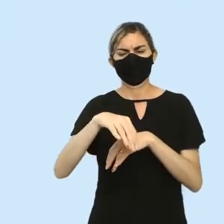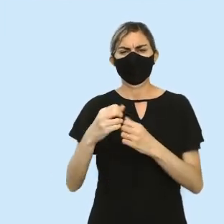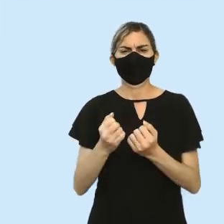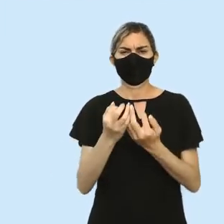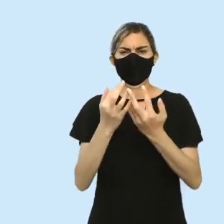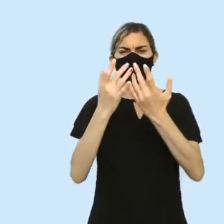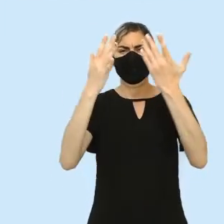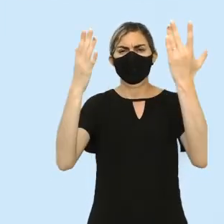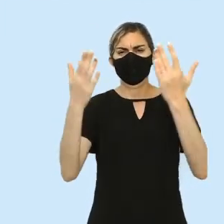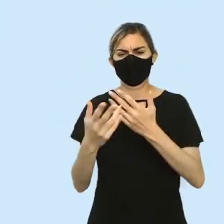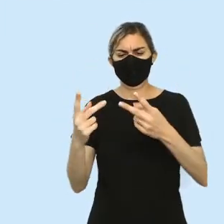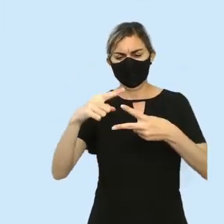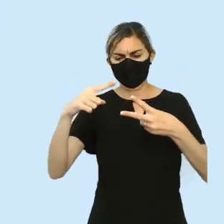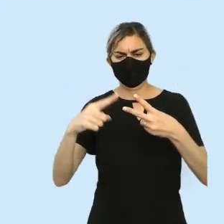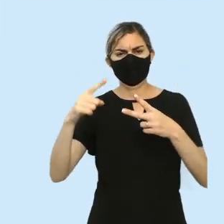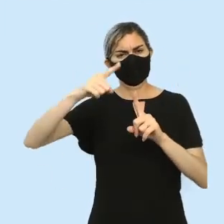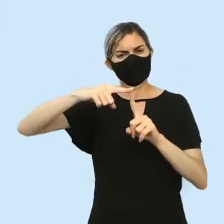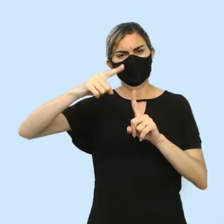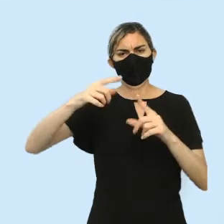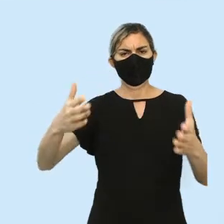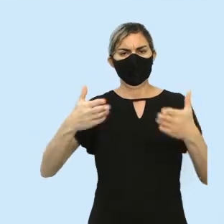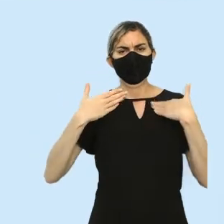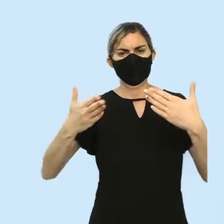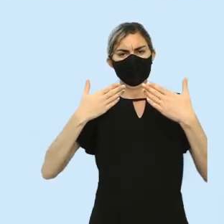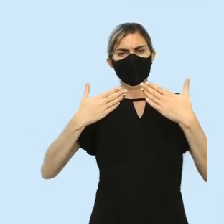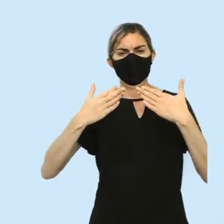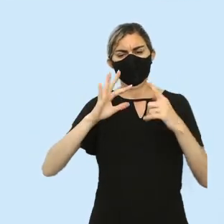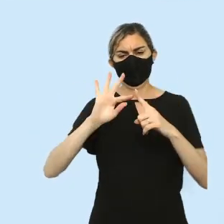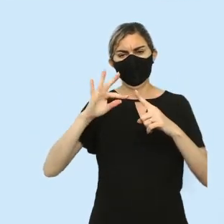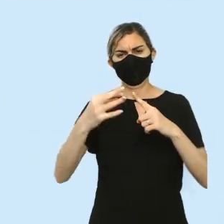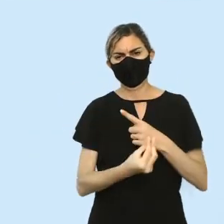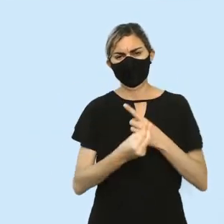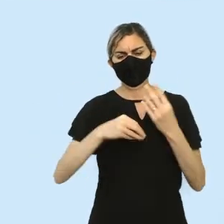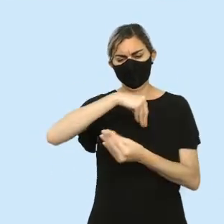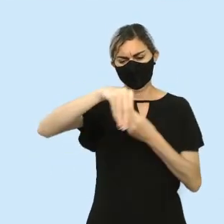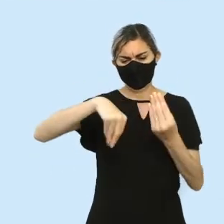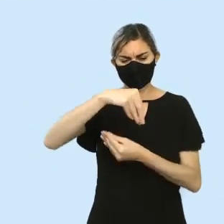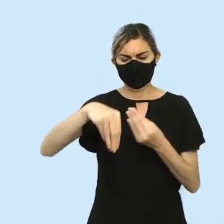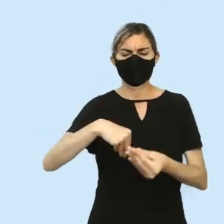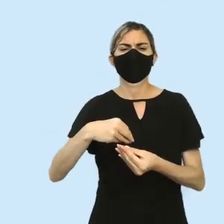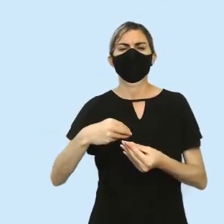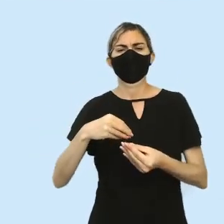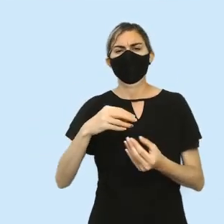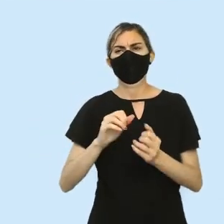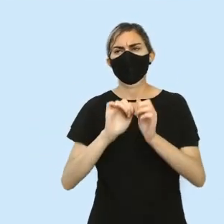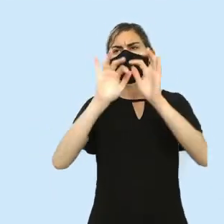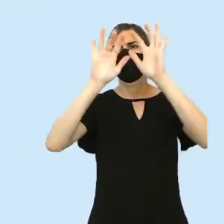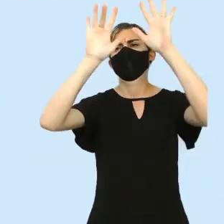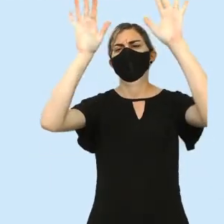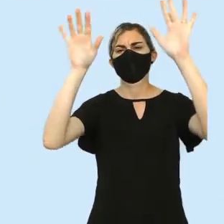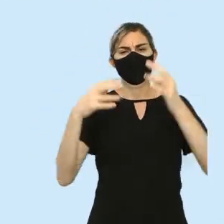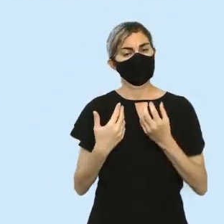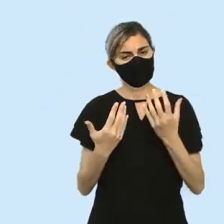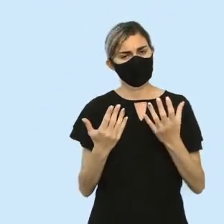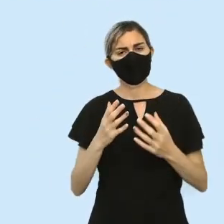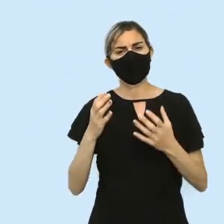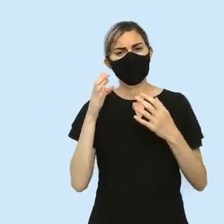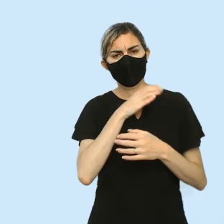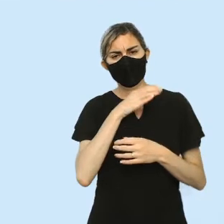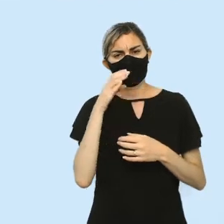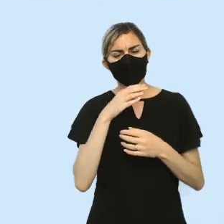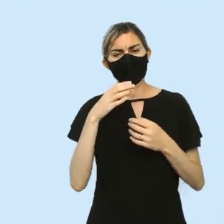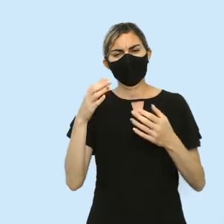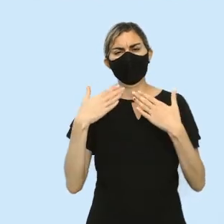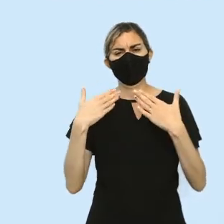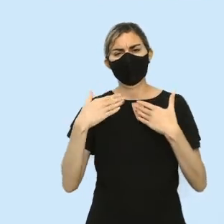vapor. Esses 2 tipos de calor, fusão e vaporização, são graças ao calor latente,